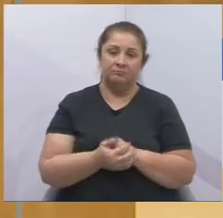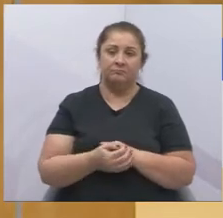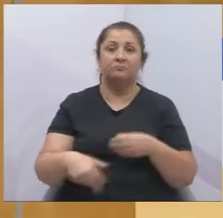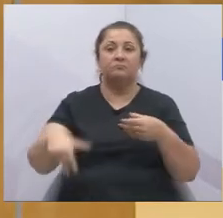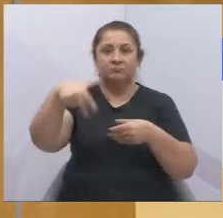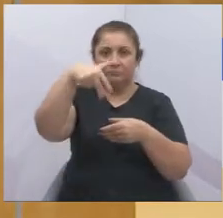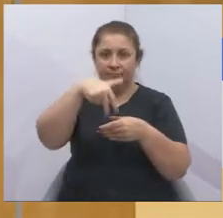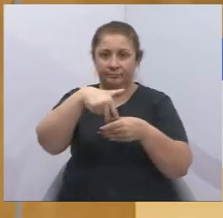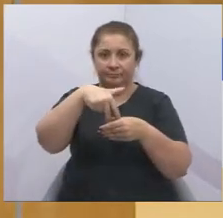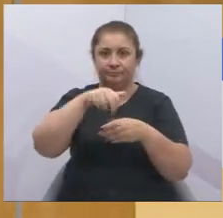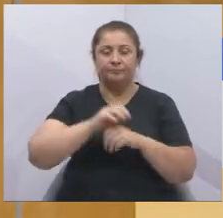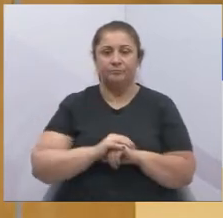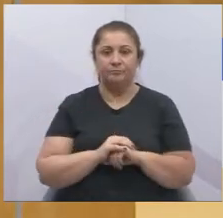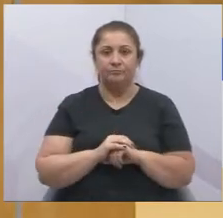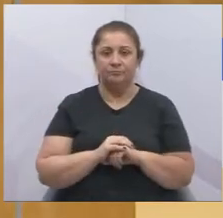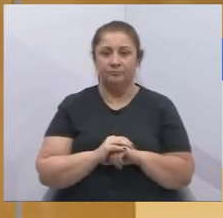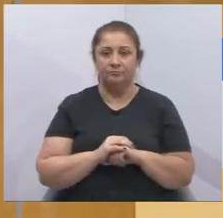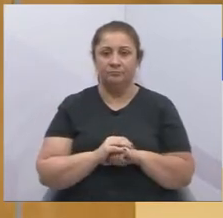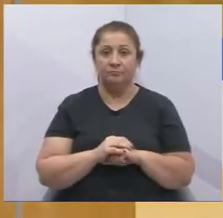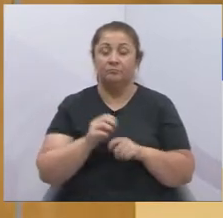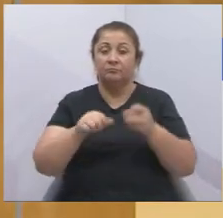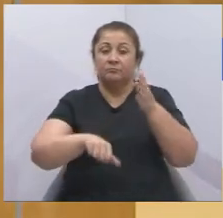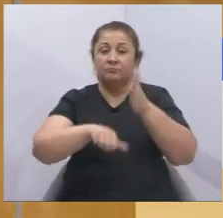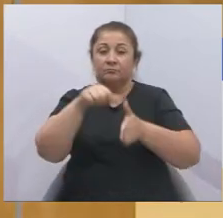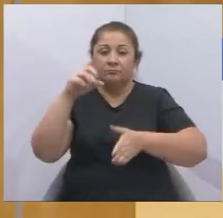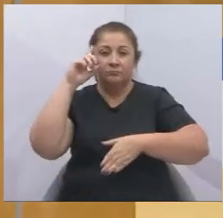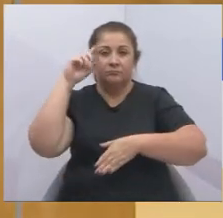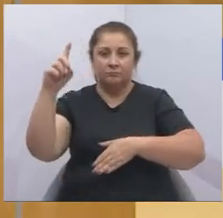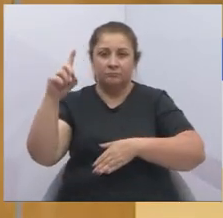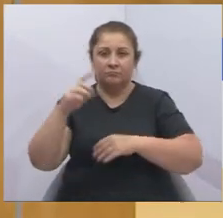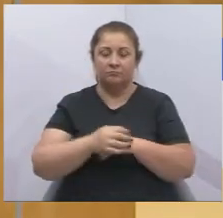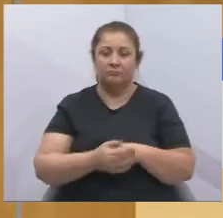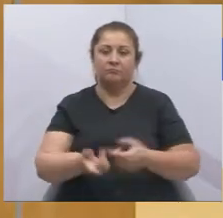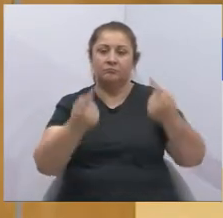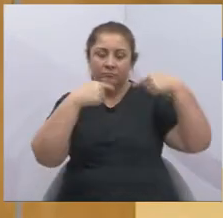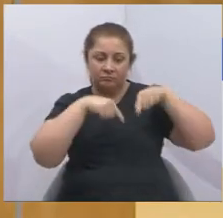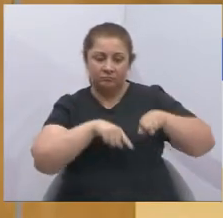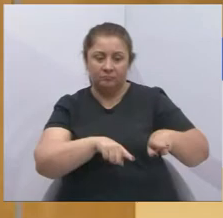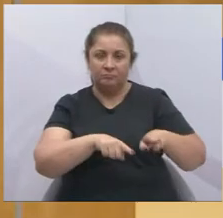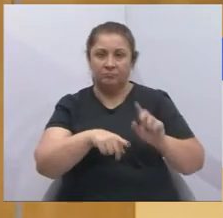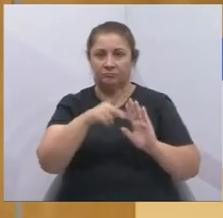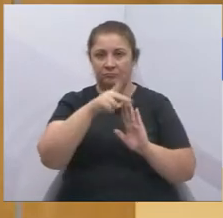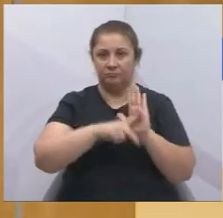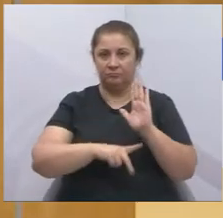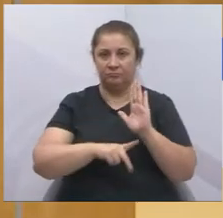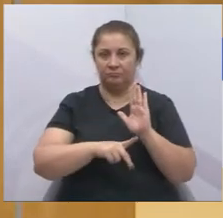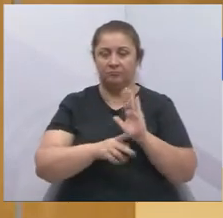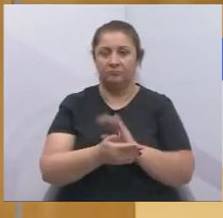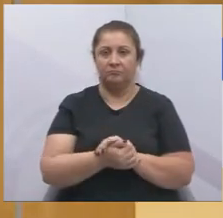nessa tribuna, desde o primeiro dia, contra esse projeto que está